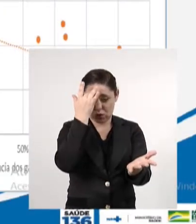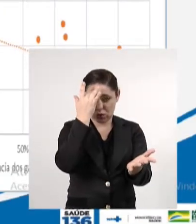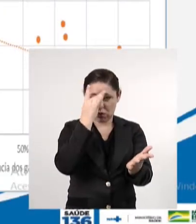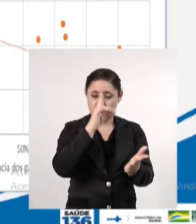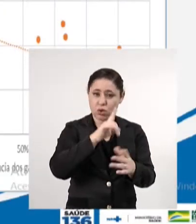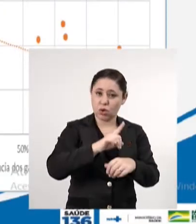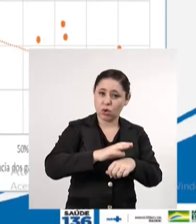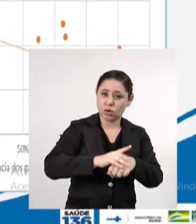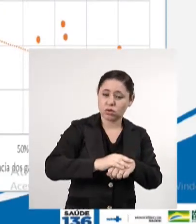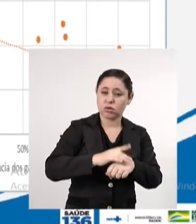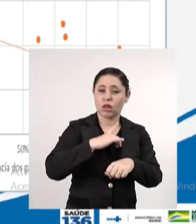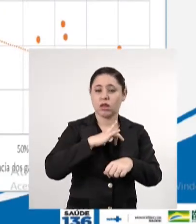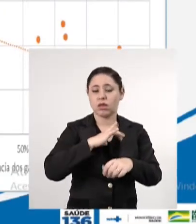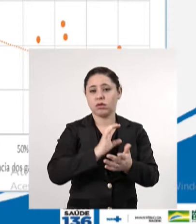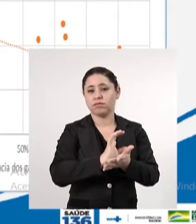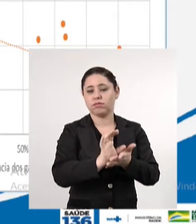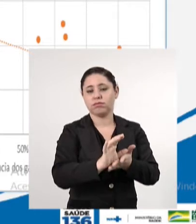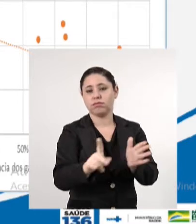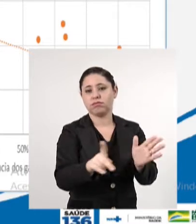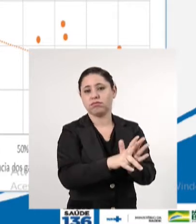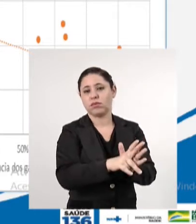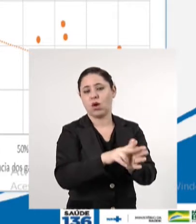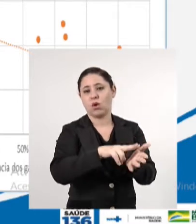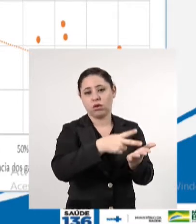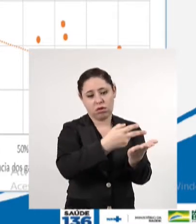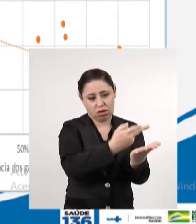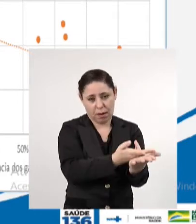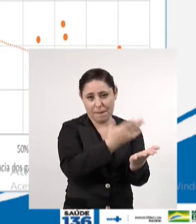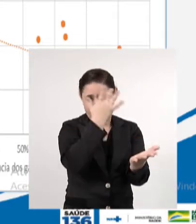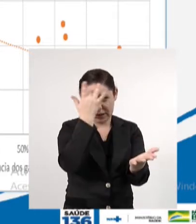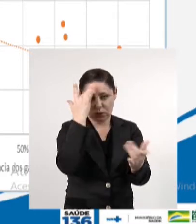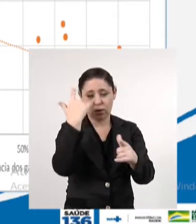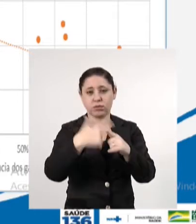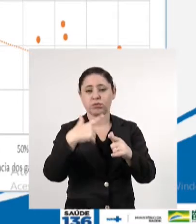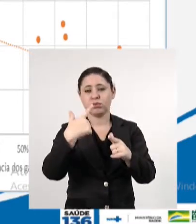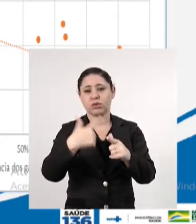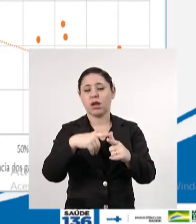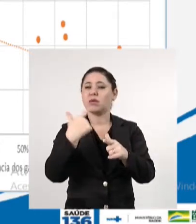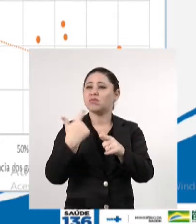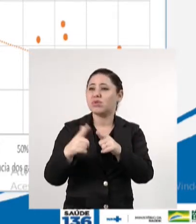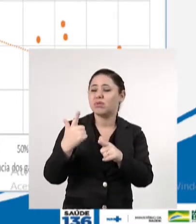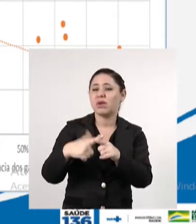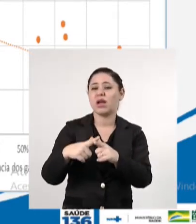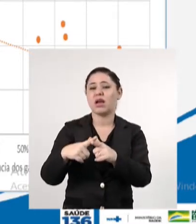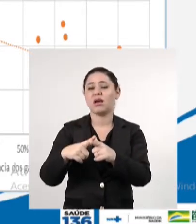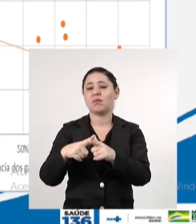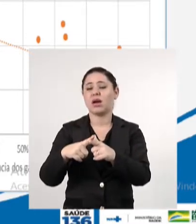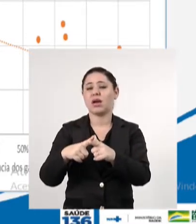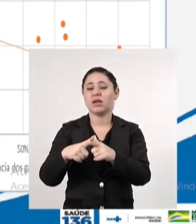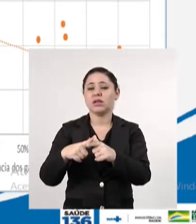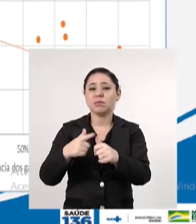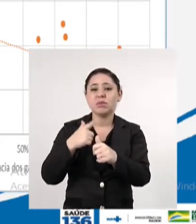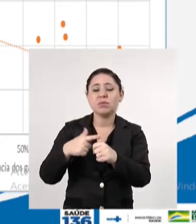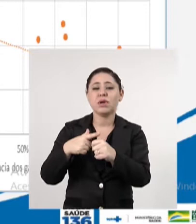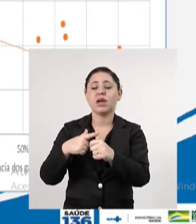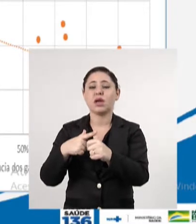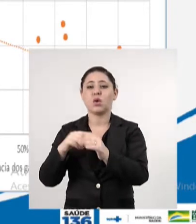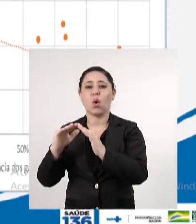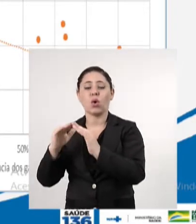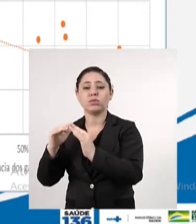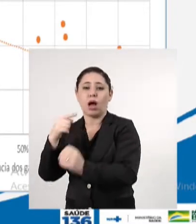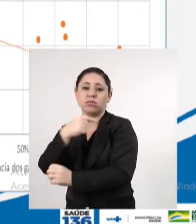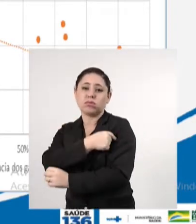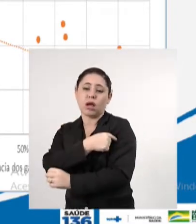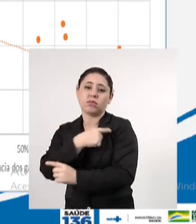aí uns gastos relacionados à internação por conta de problemas que a própria atenção primária poderia ter sido resolvida, é